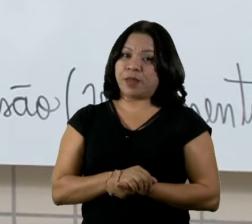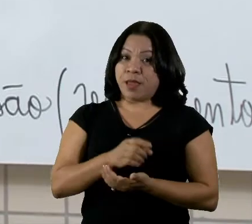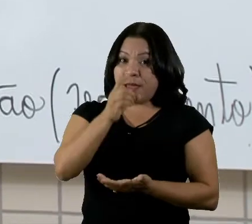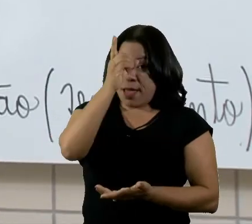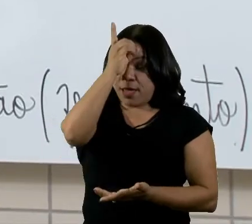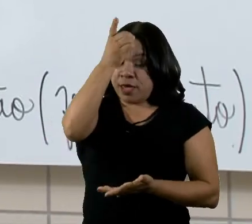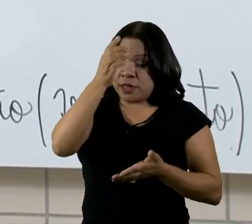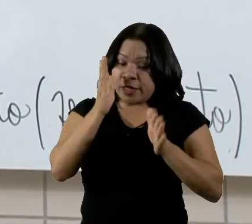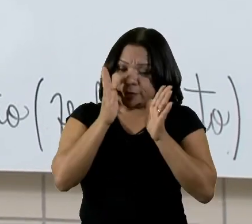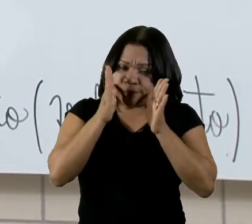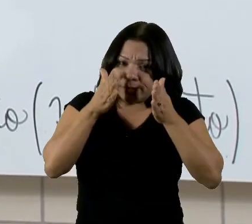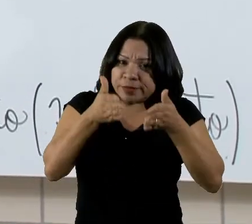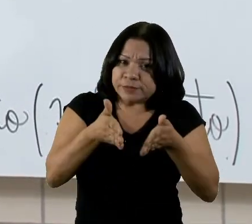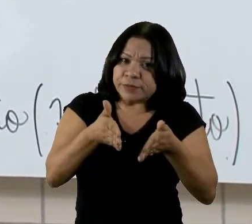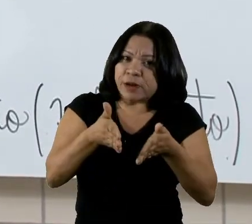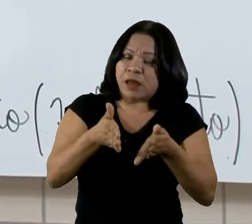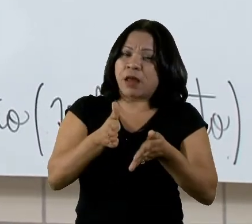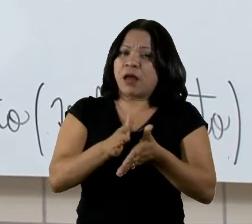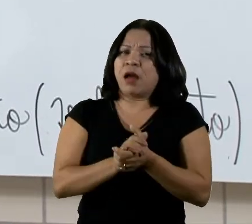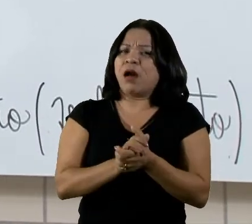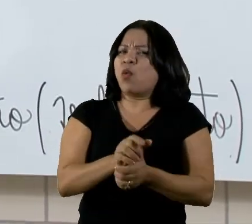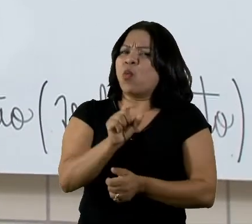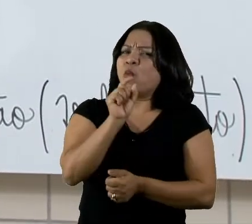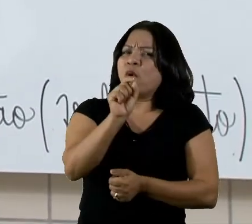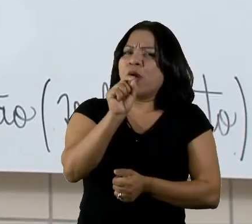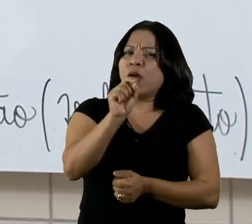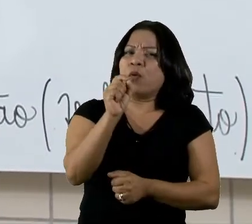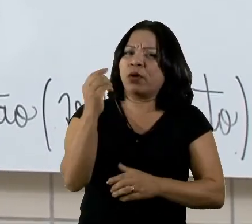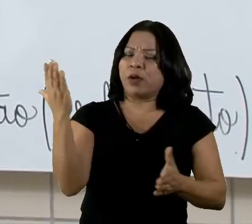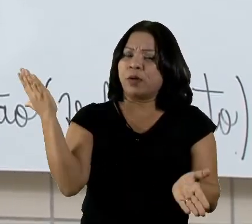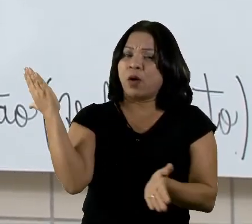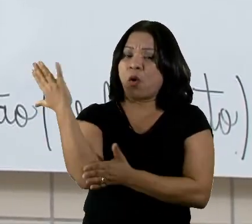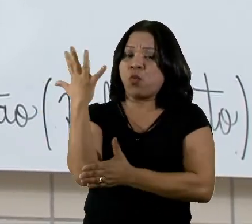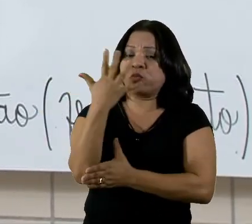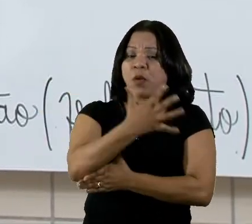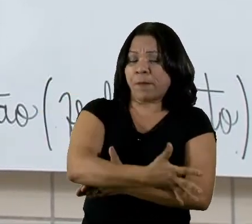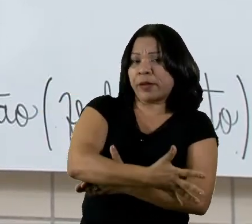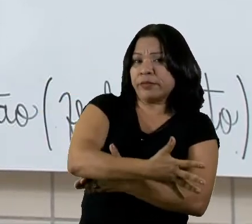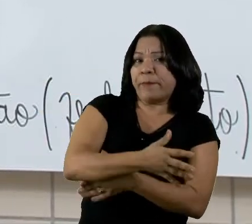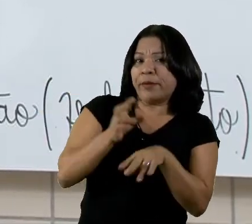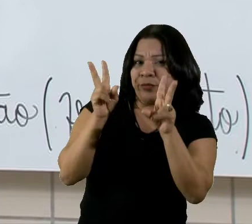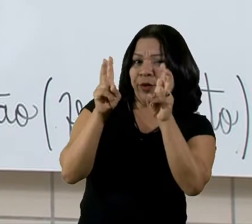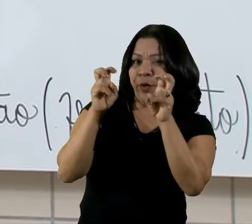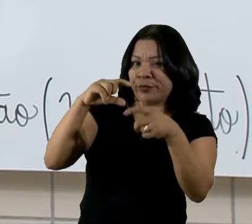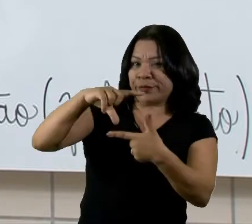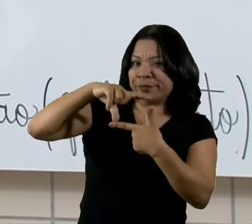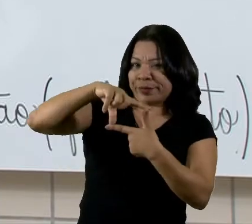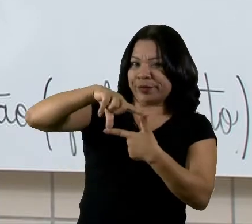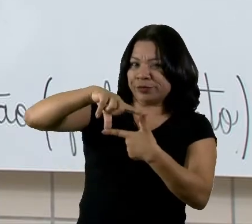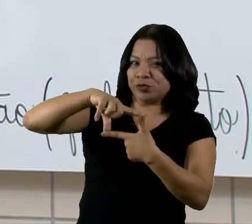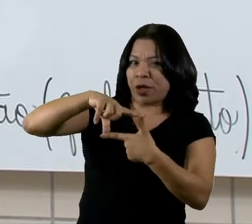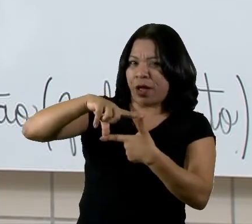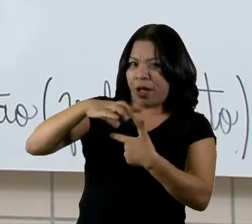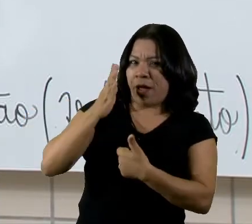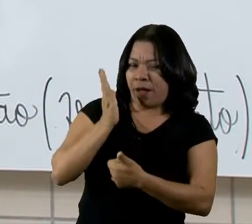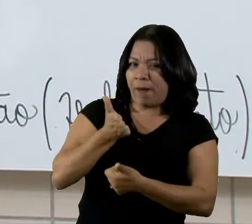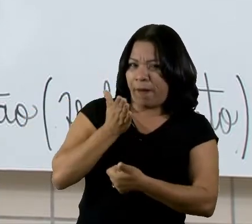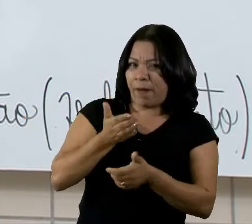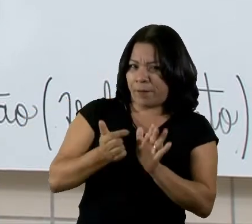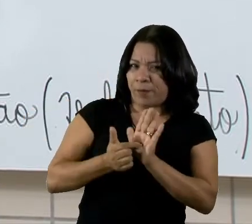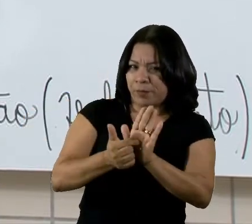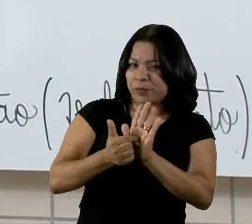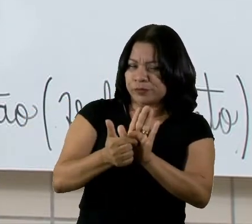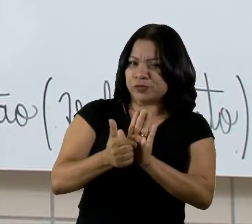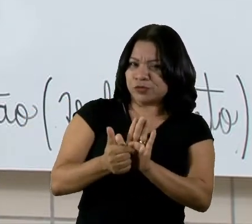a sua ideia central em relação ao desmatamento aí, que é o tema da charge, que eu sugeri para vocês fazerem